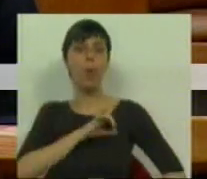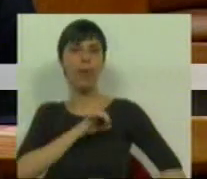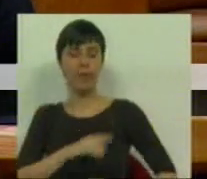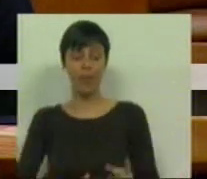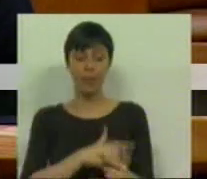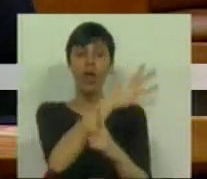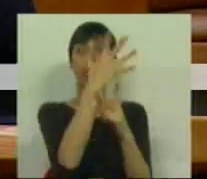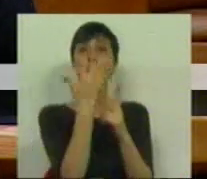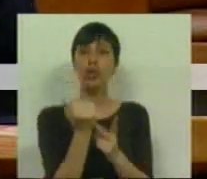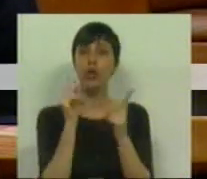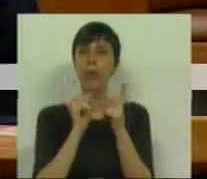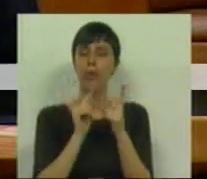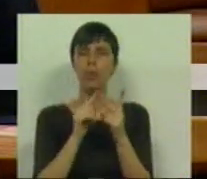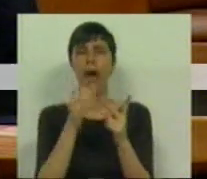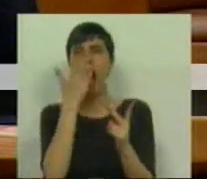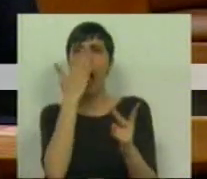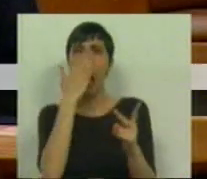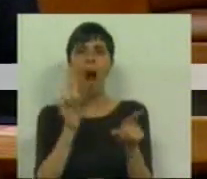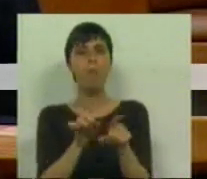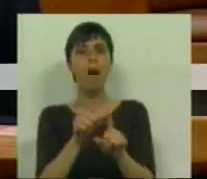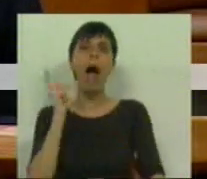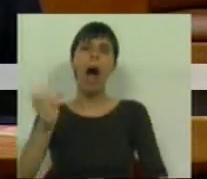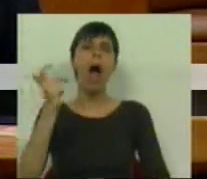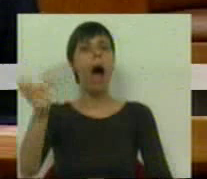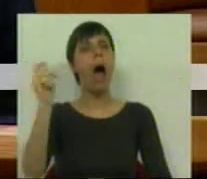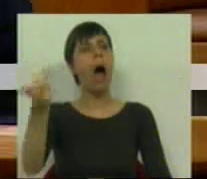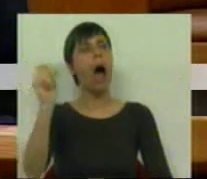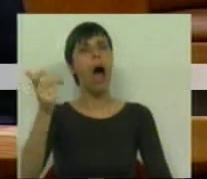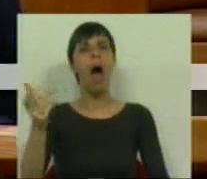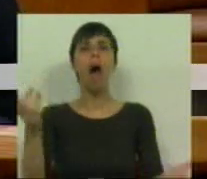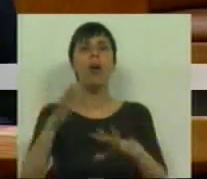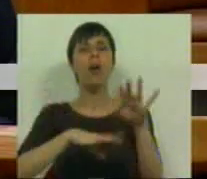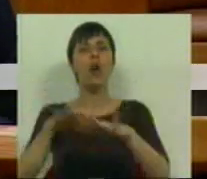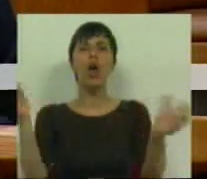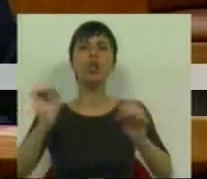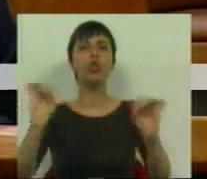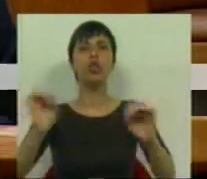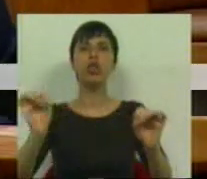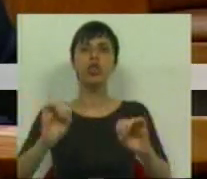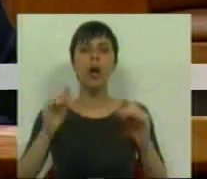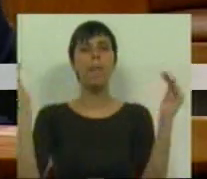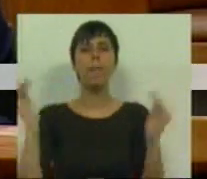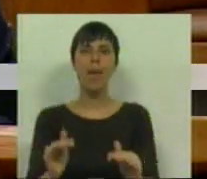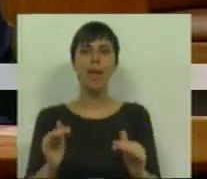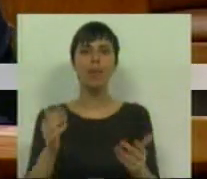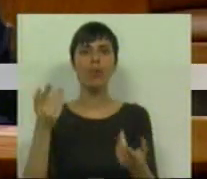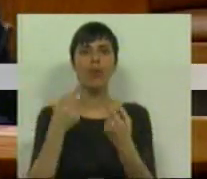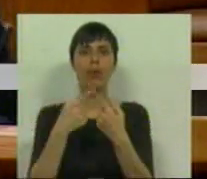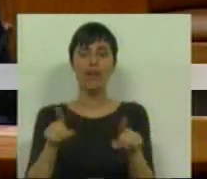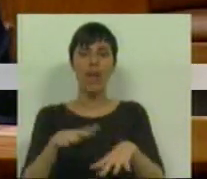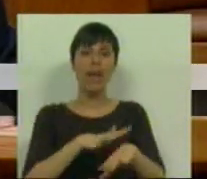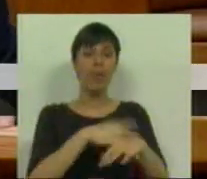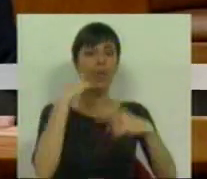Em segundo lugar, dando a entender que durante anos e anos nada foi feito para diminuir o peso